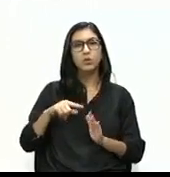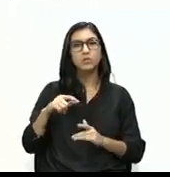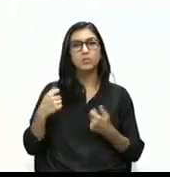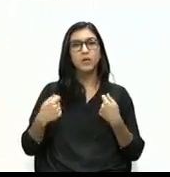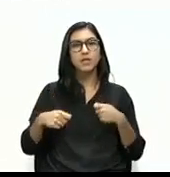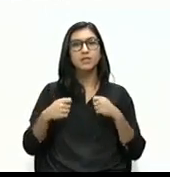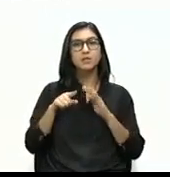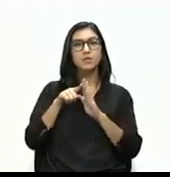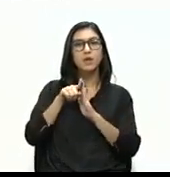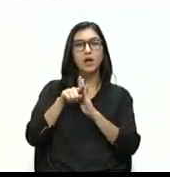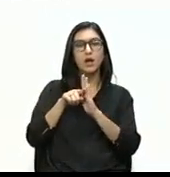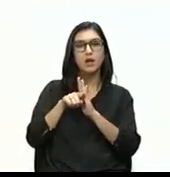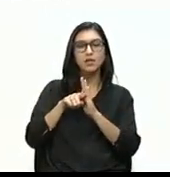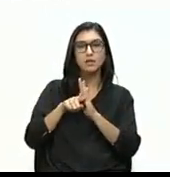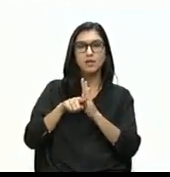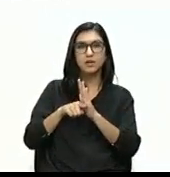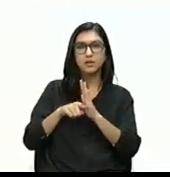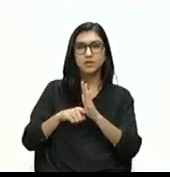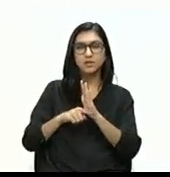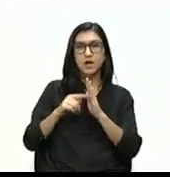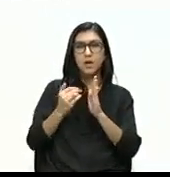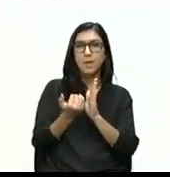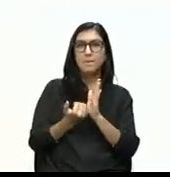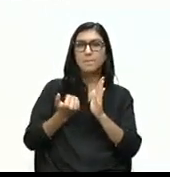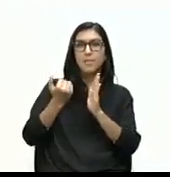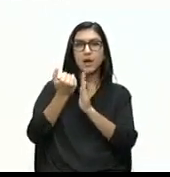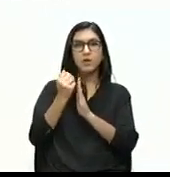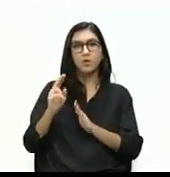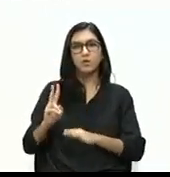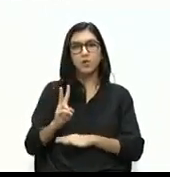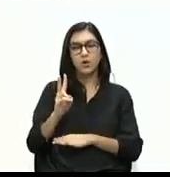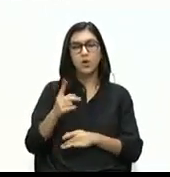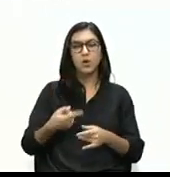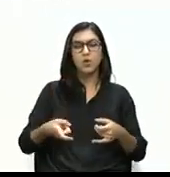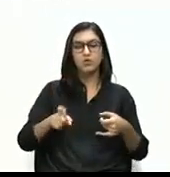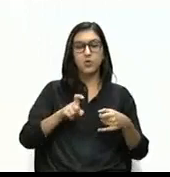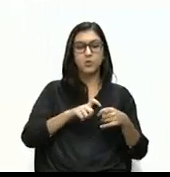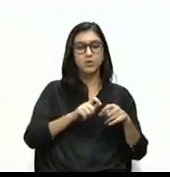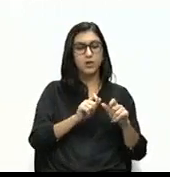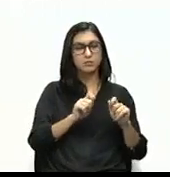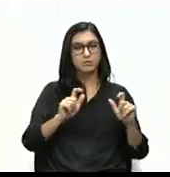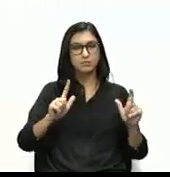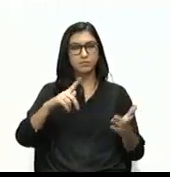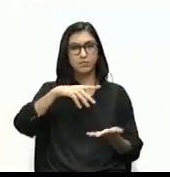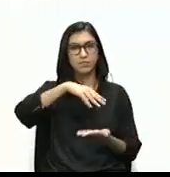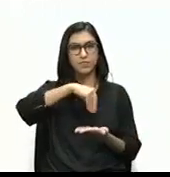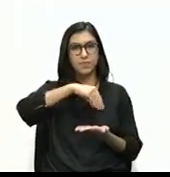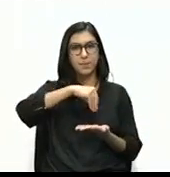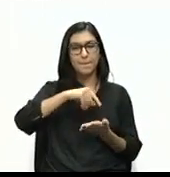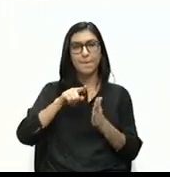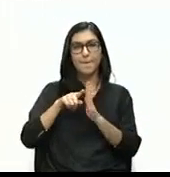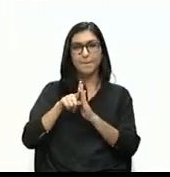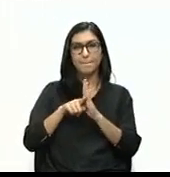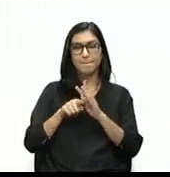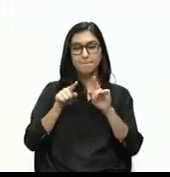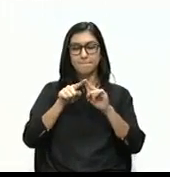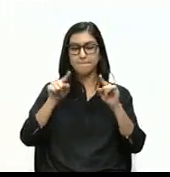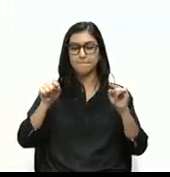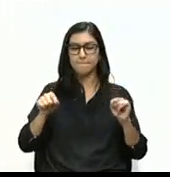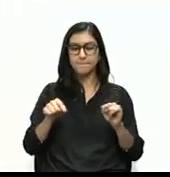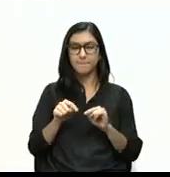que analisar o maior valor. Então, voltando à Câmara de Documentos, para nós analisarmos a nossa matriz